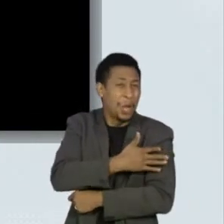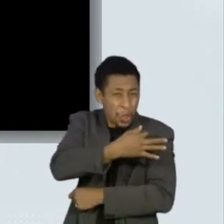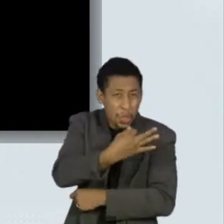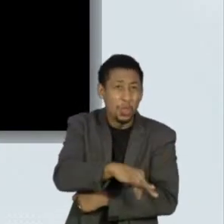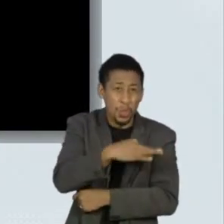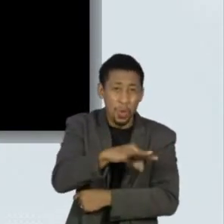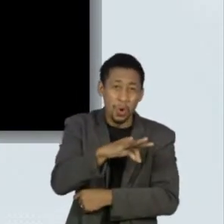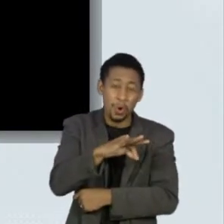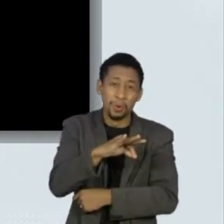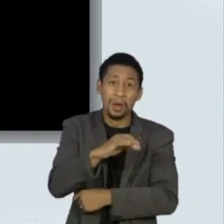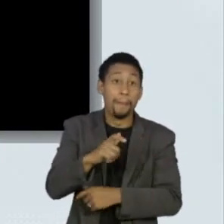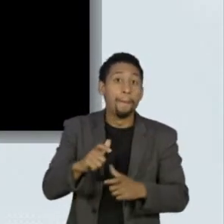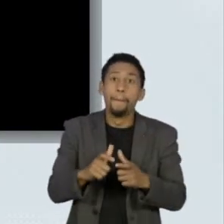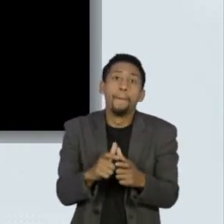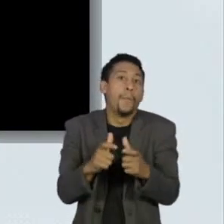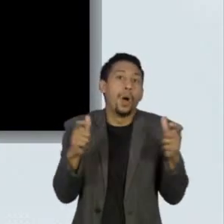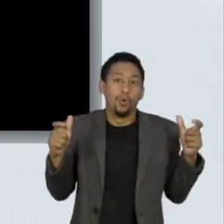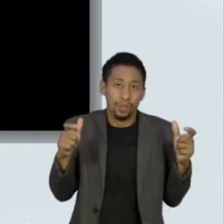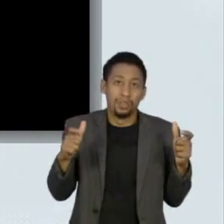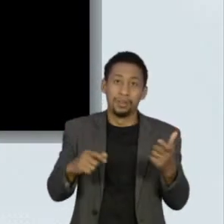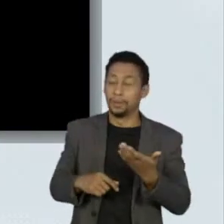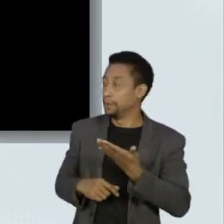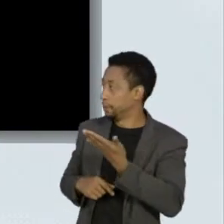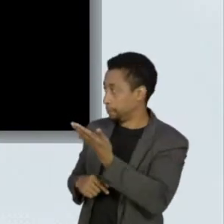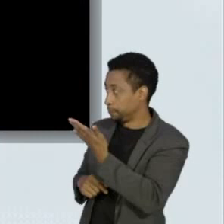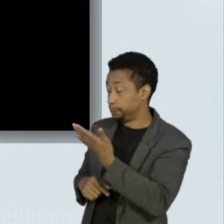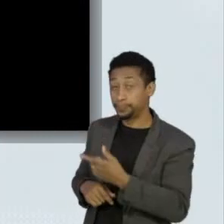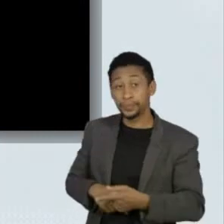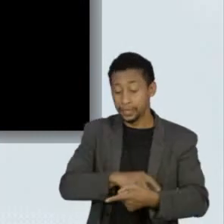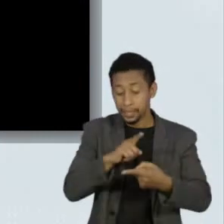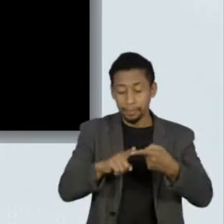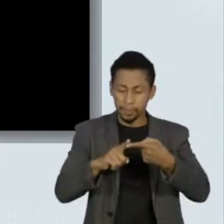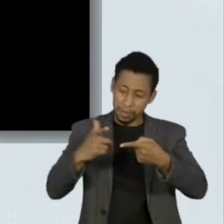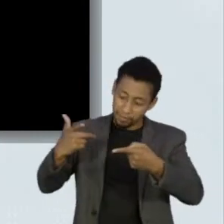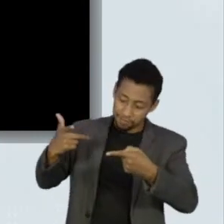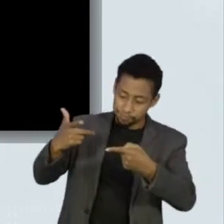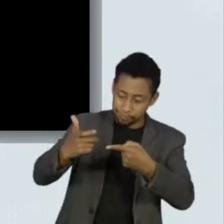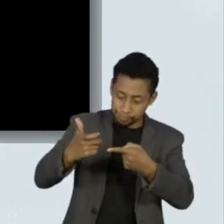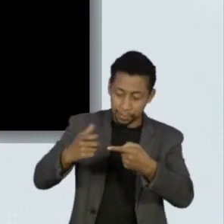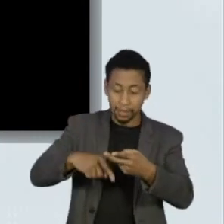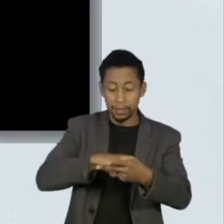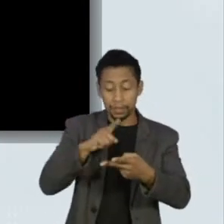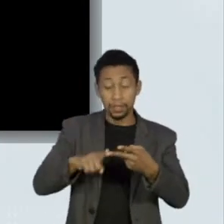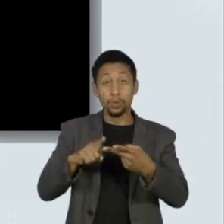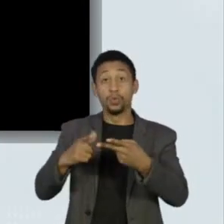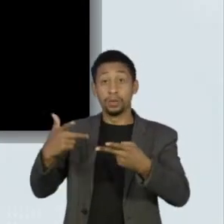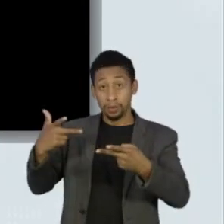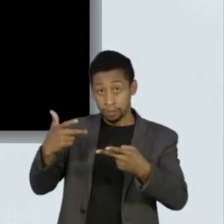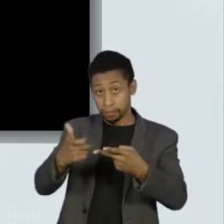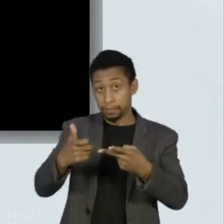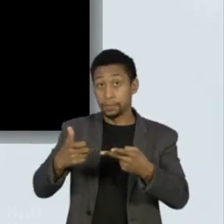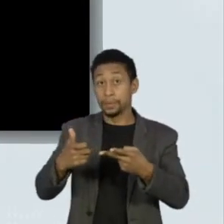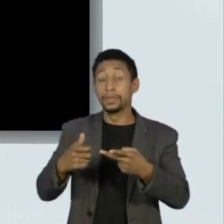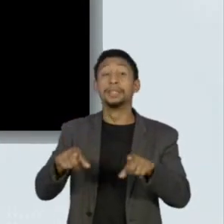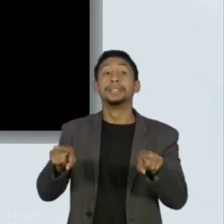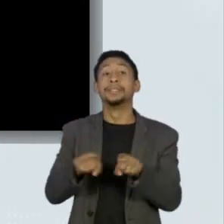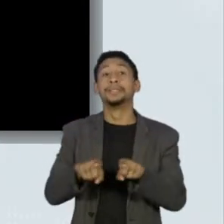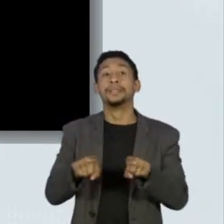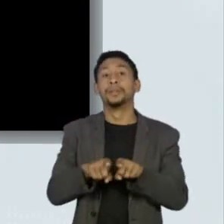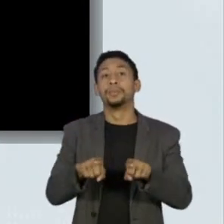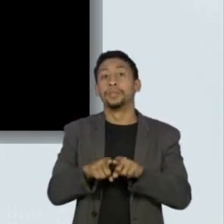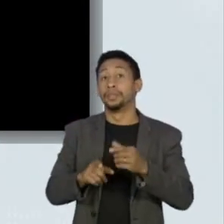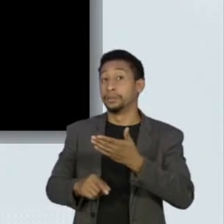Esse achado foi tanto para a primeira dose da vacina, quanto para a segunda dose, e também foi um